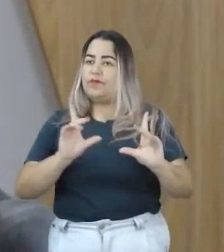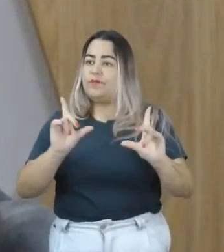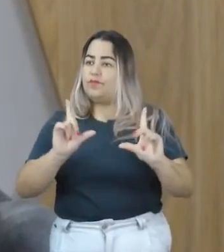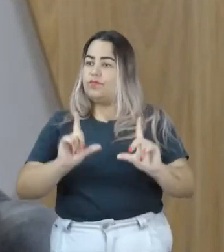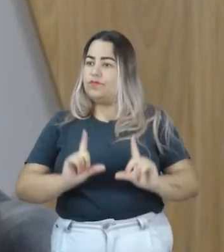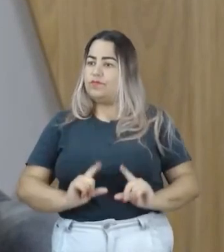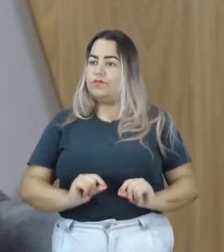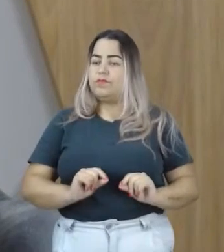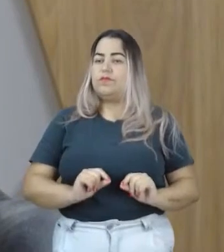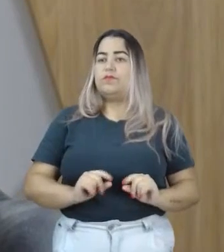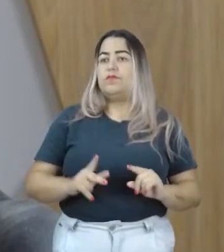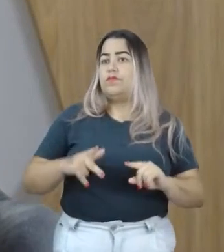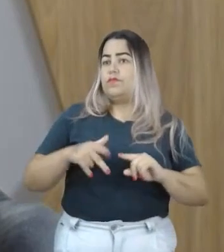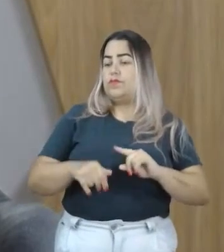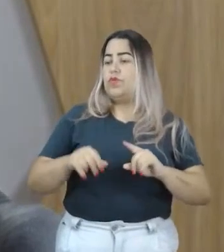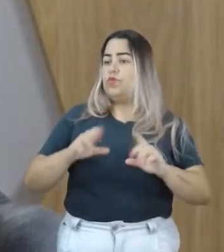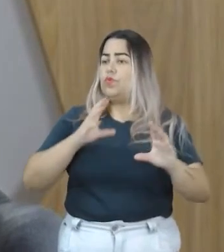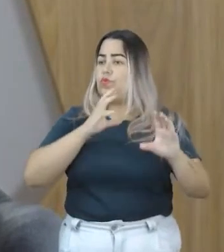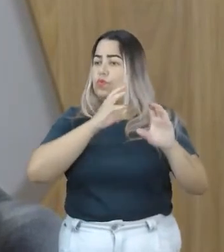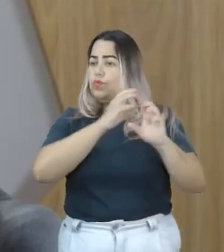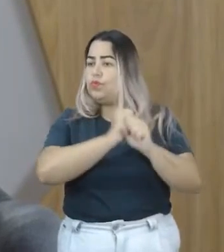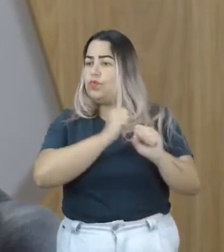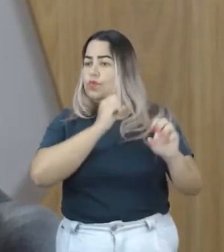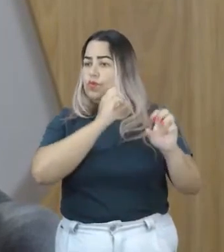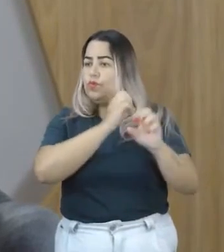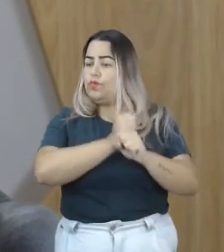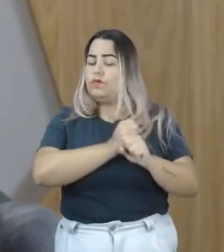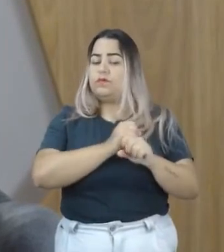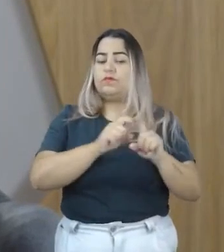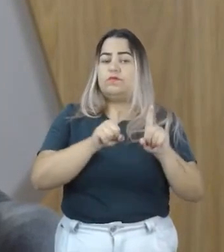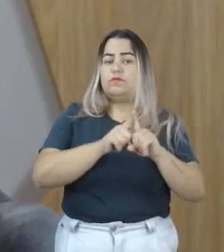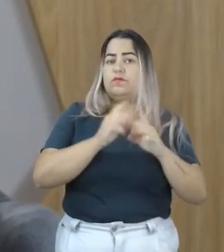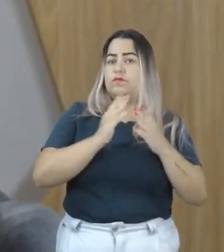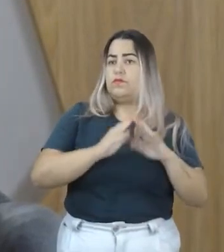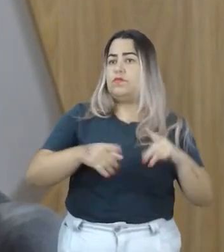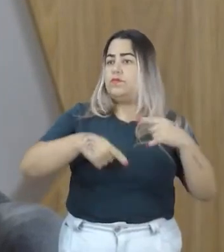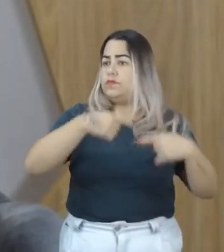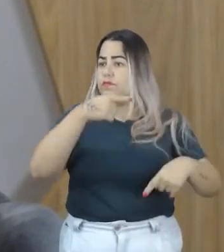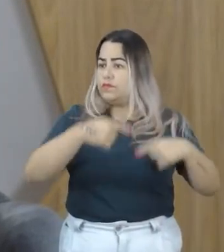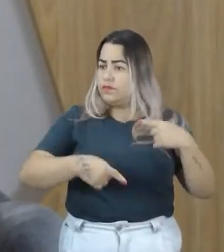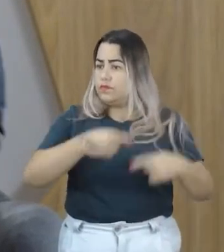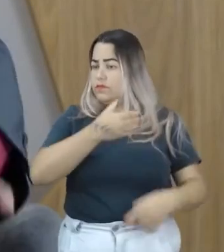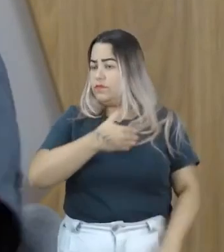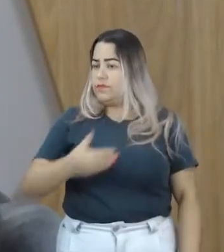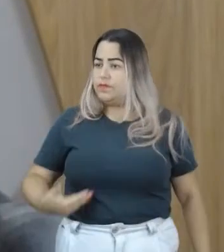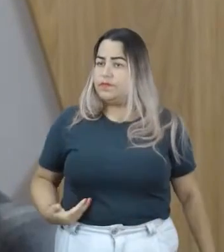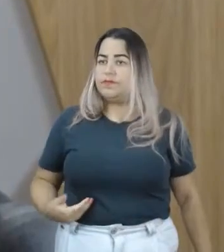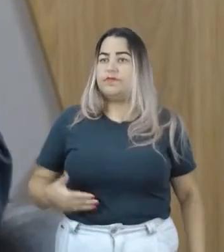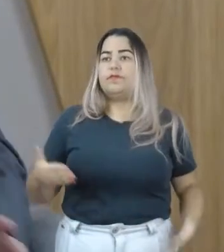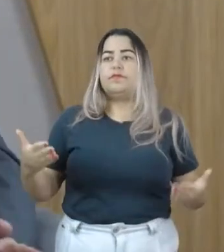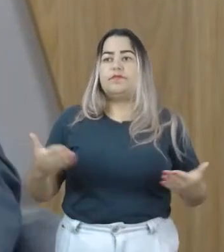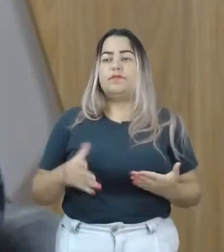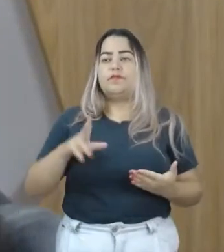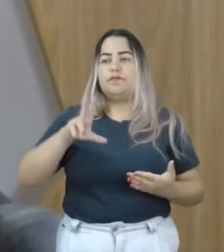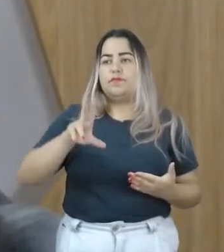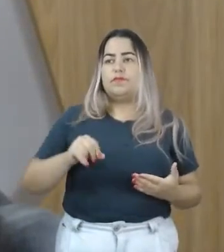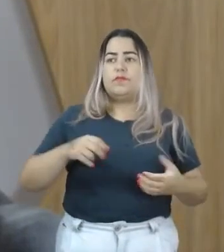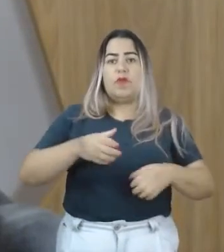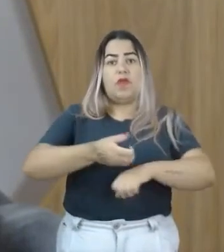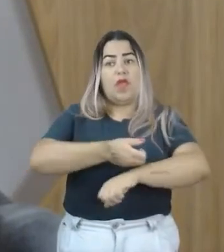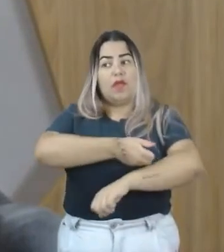Tentando diminuir o corte no orçamento, tentando diminuir a destruição das políticas públicas. Agora não, é arregaçar as